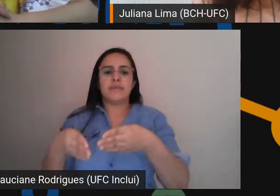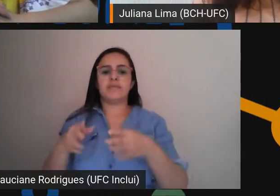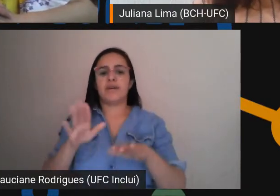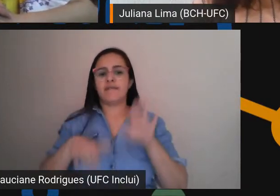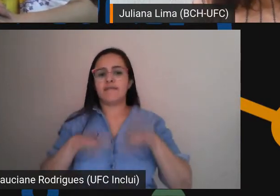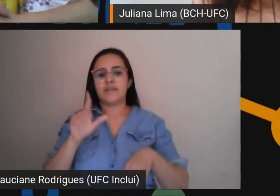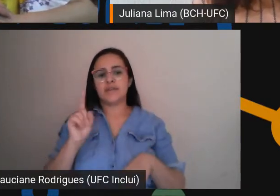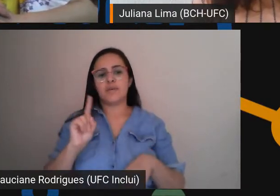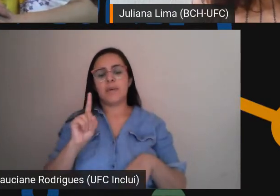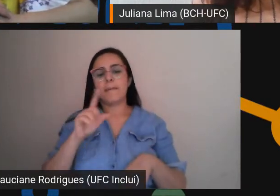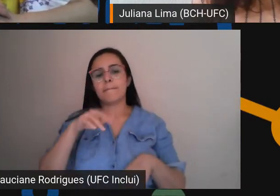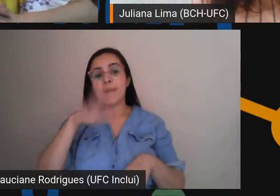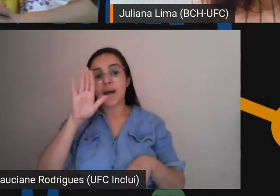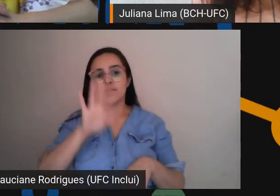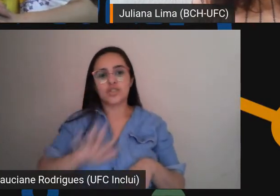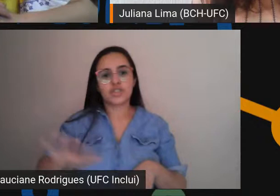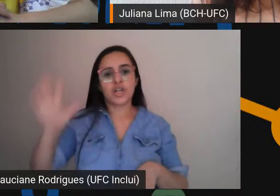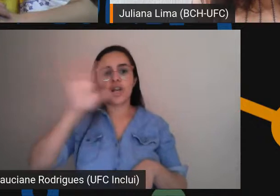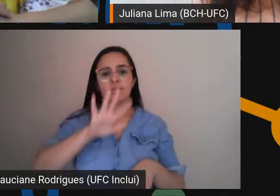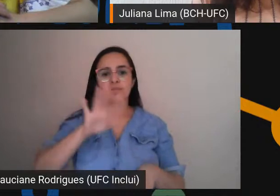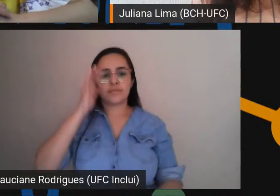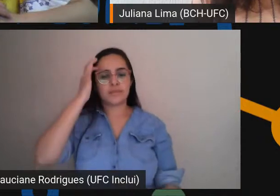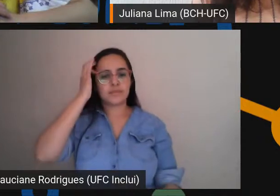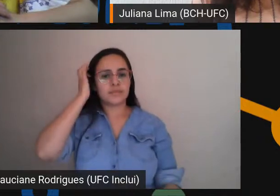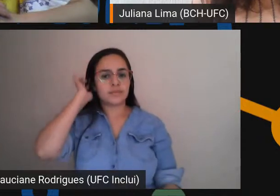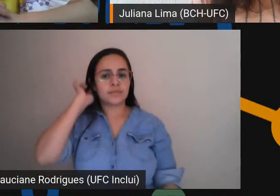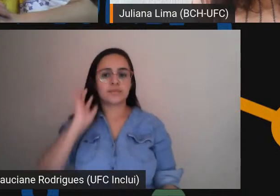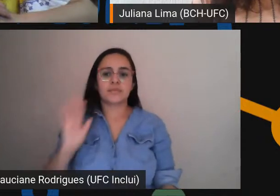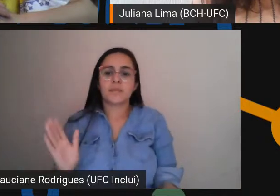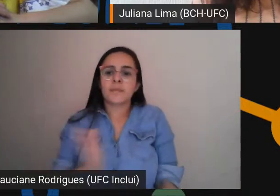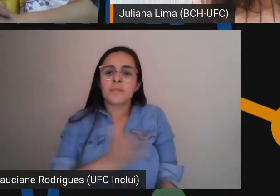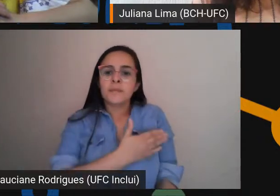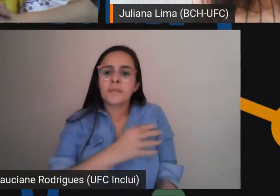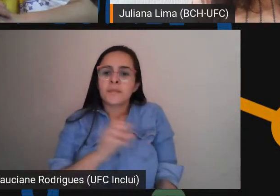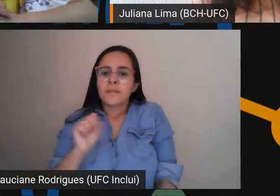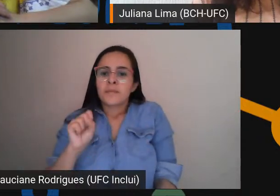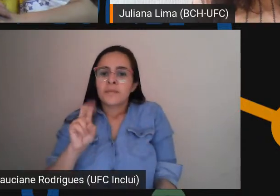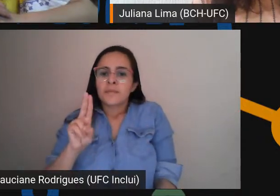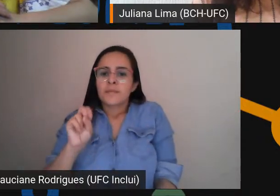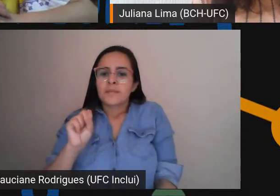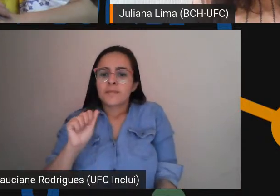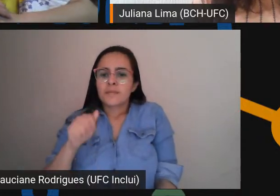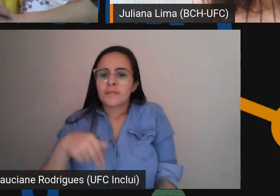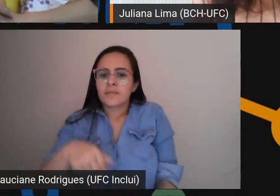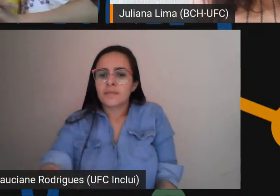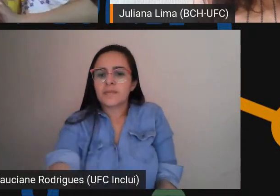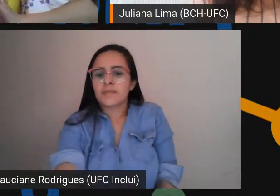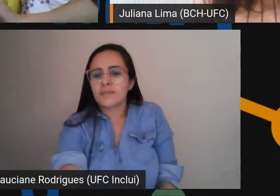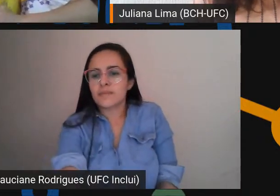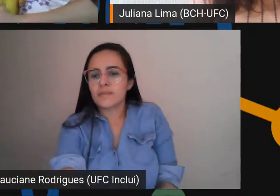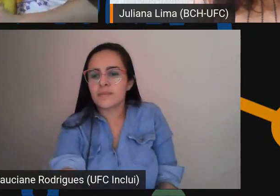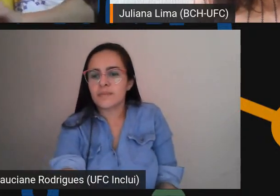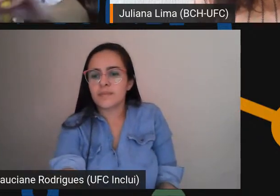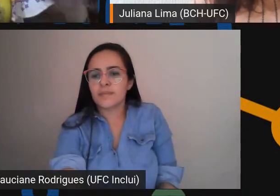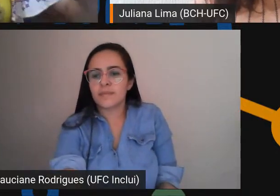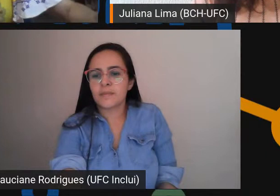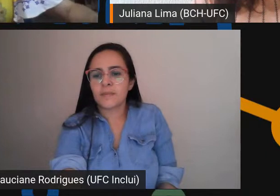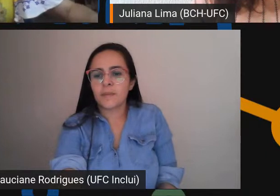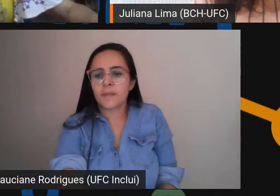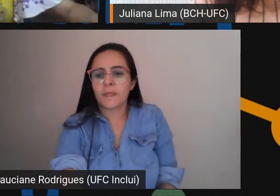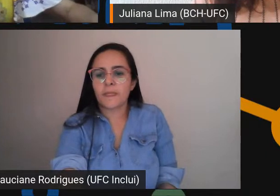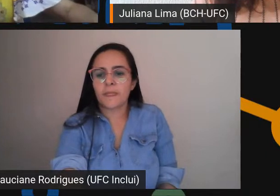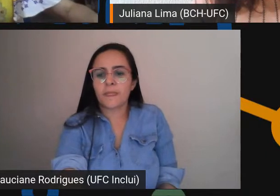Ok, professora. A Susan Daniela pergunta o seguinte, como identificar artigos